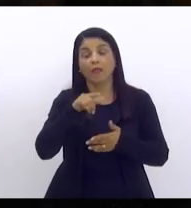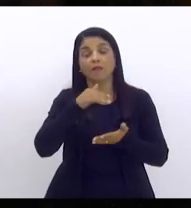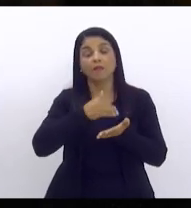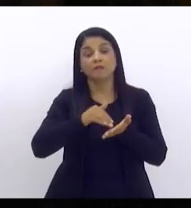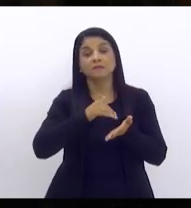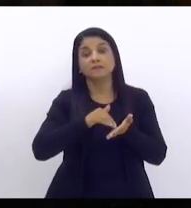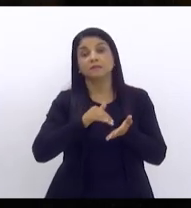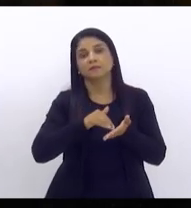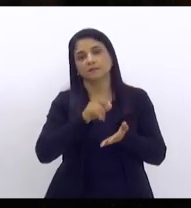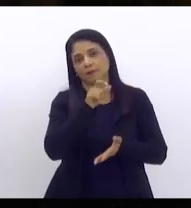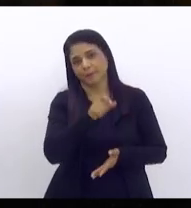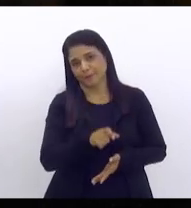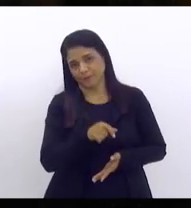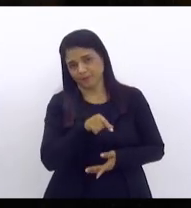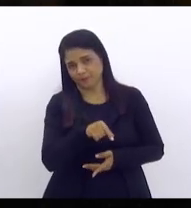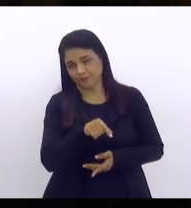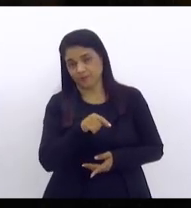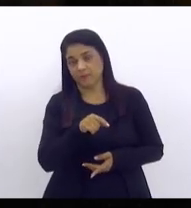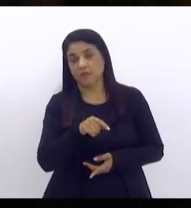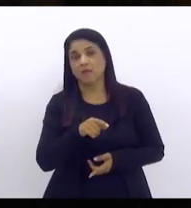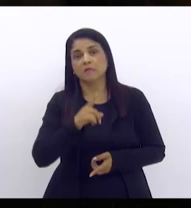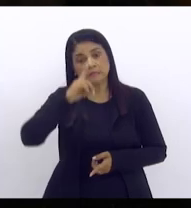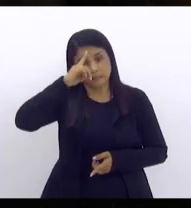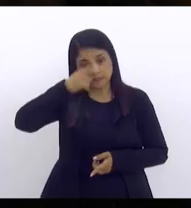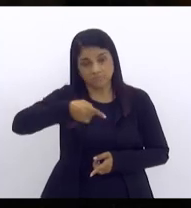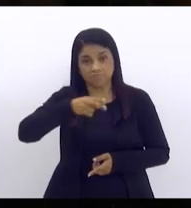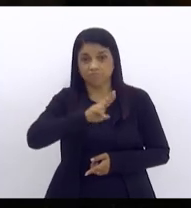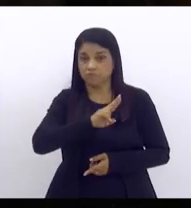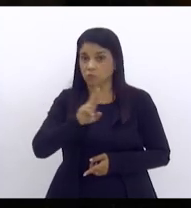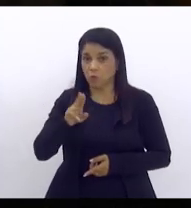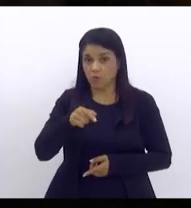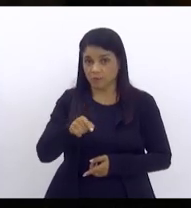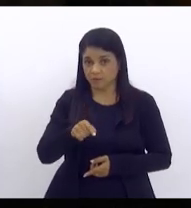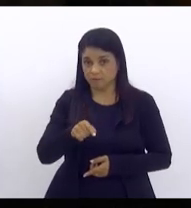E pode delegar nominalmente